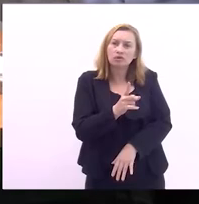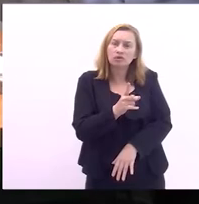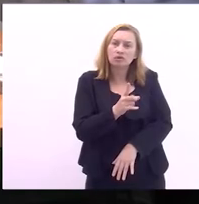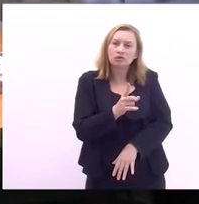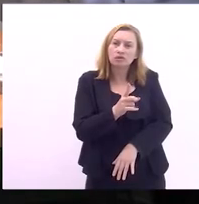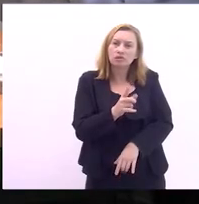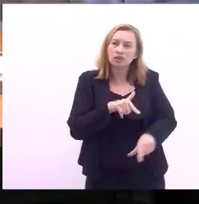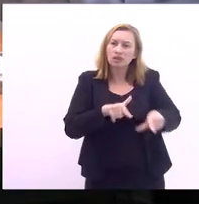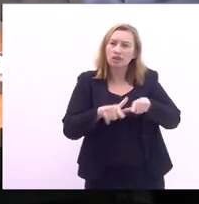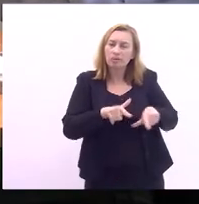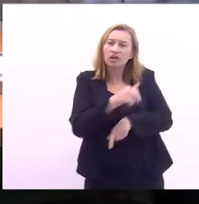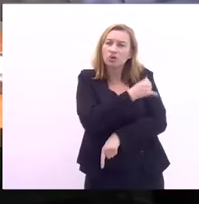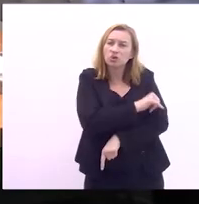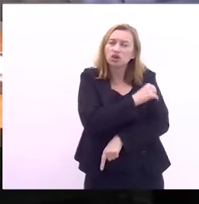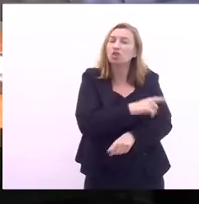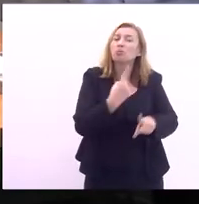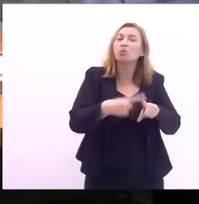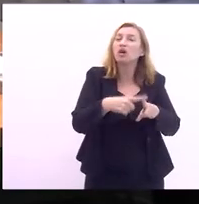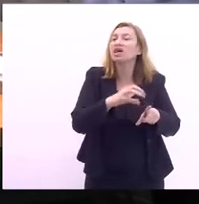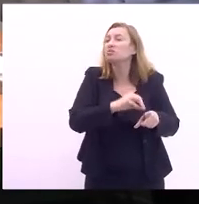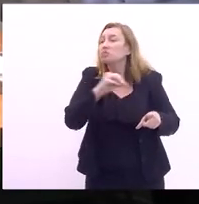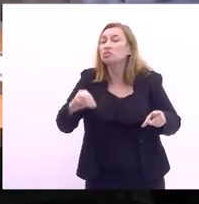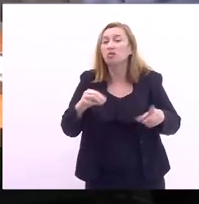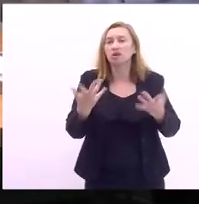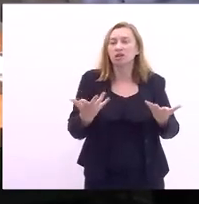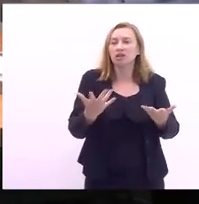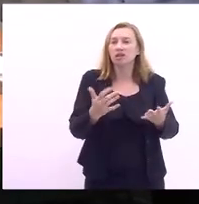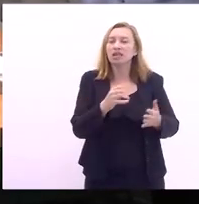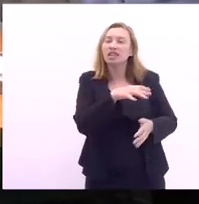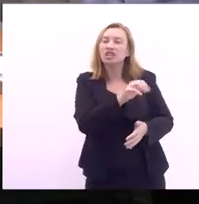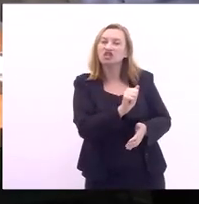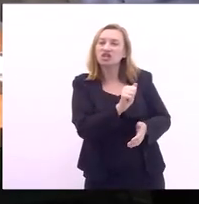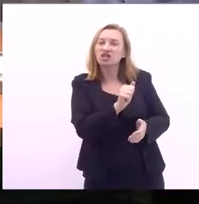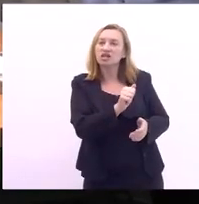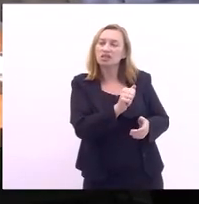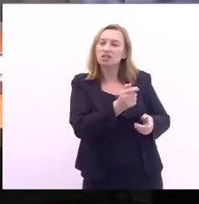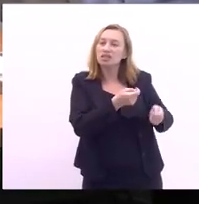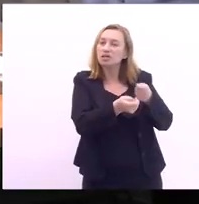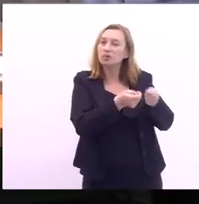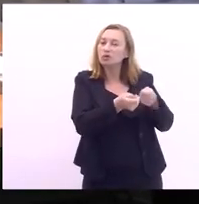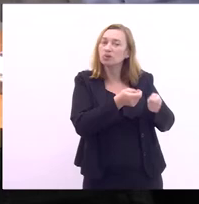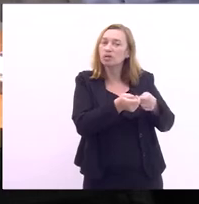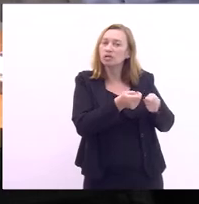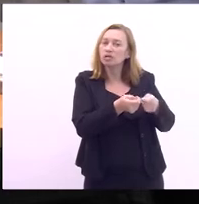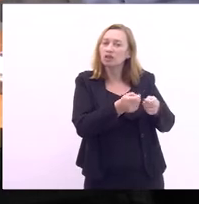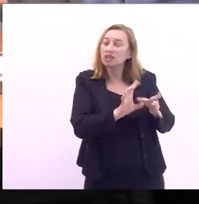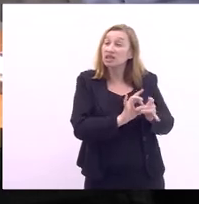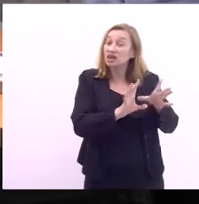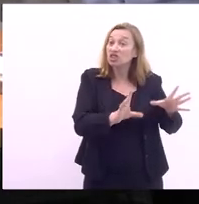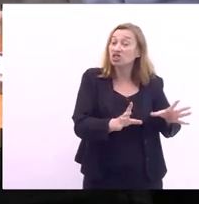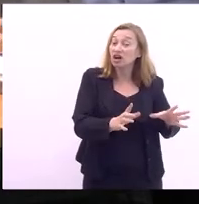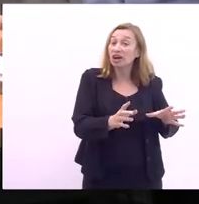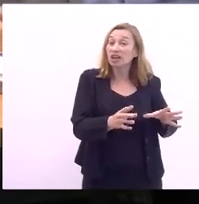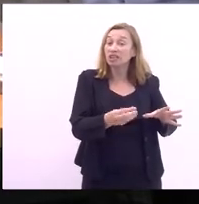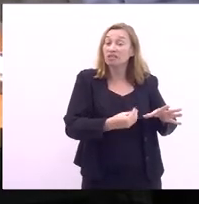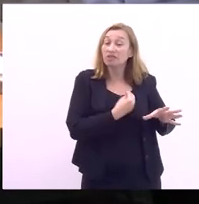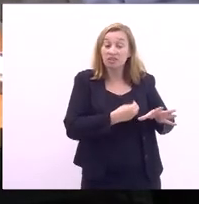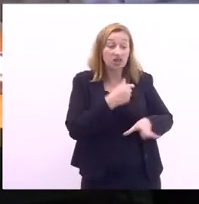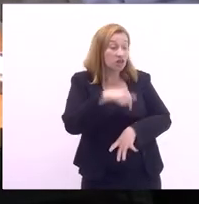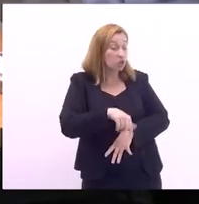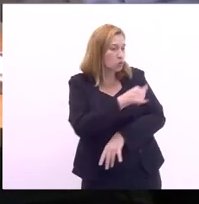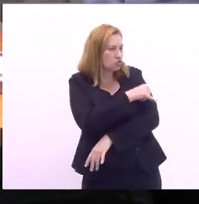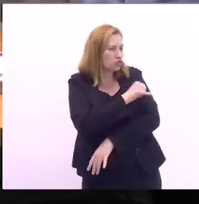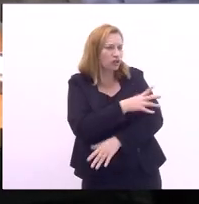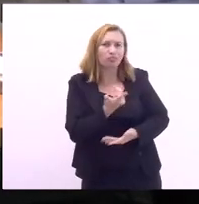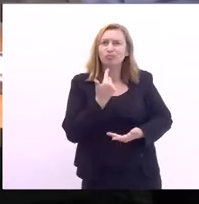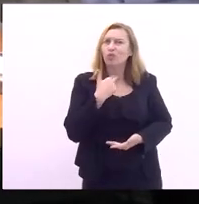Janeiro? Por que a agência reguladora deixar de estar presente também aqui no Rio de Janeiro, pô? Isto não